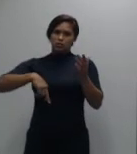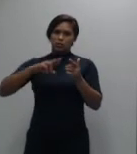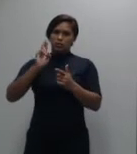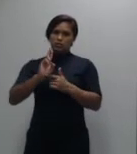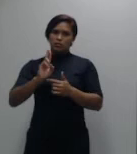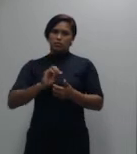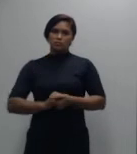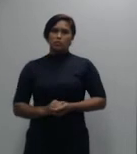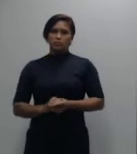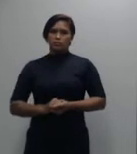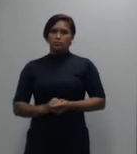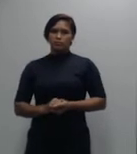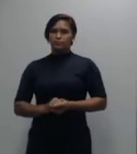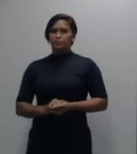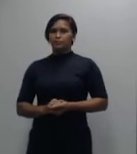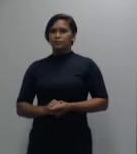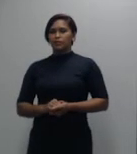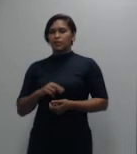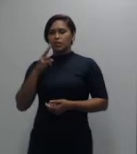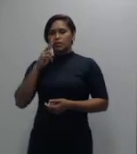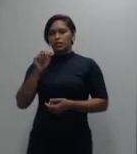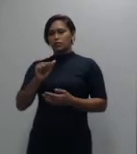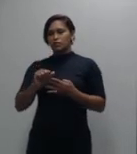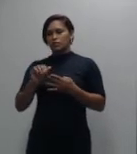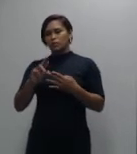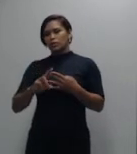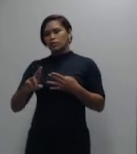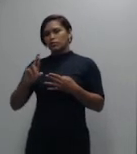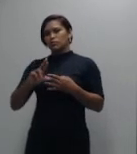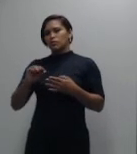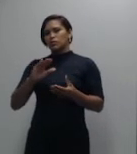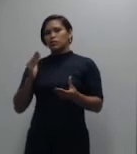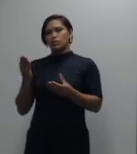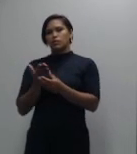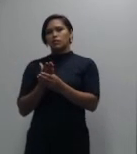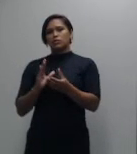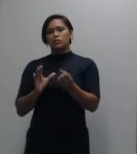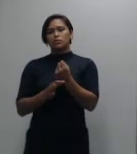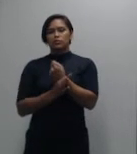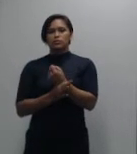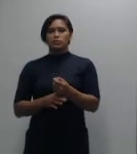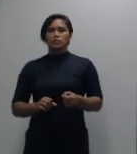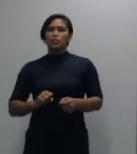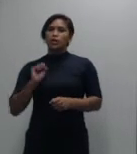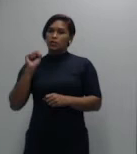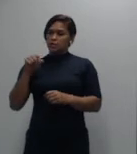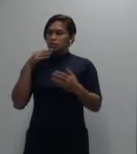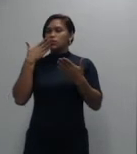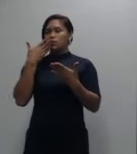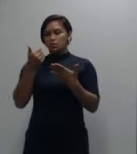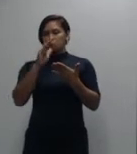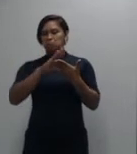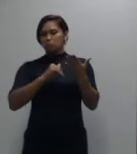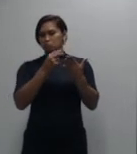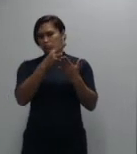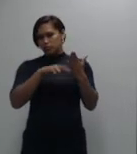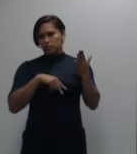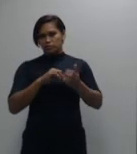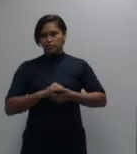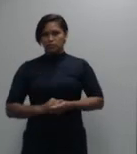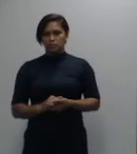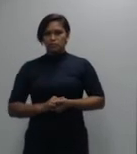relatório deixa agravo regimental no mandado de segurança por nós e eu